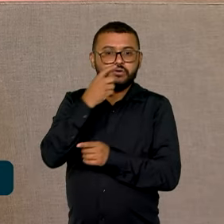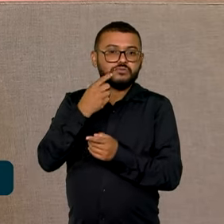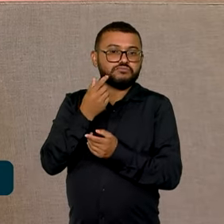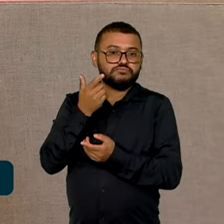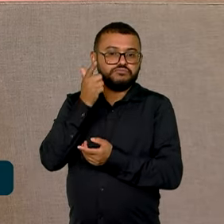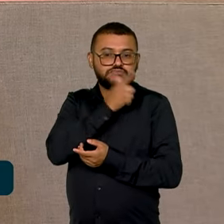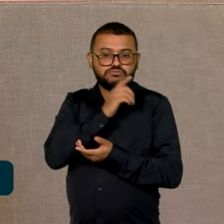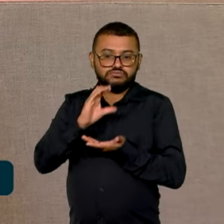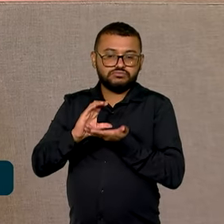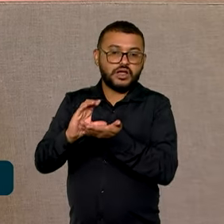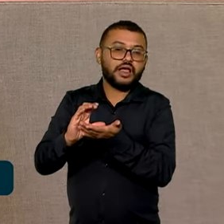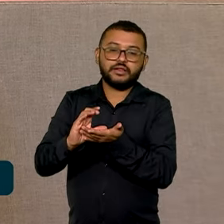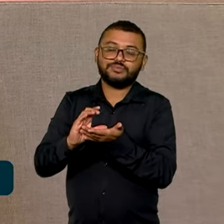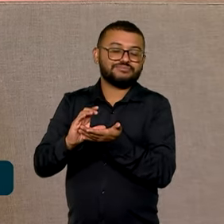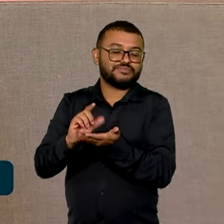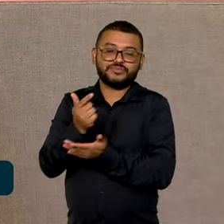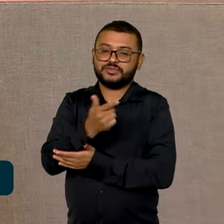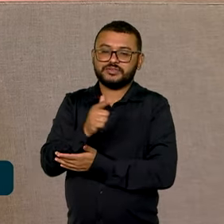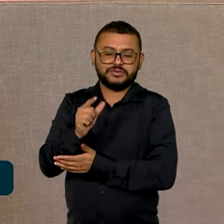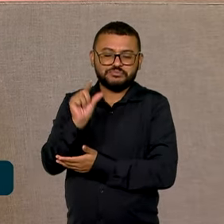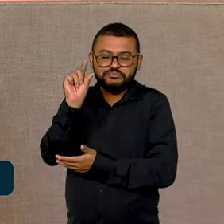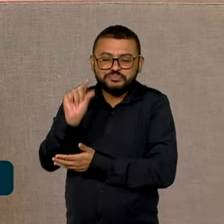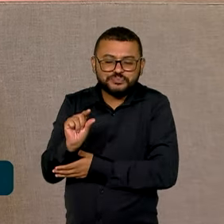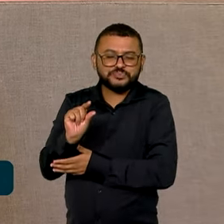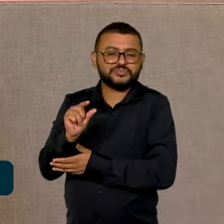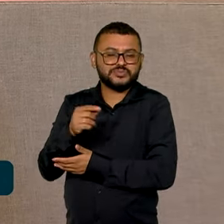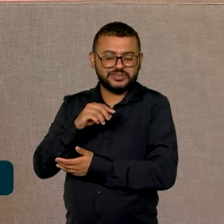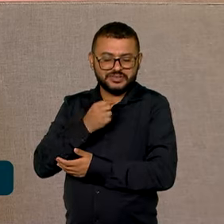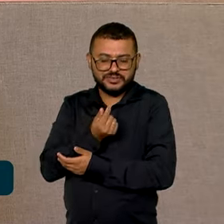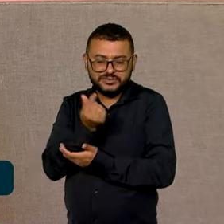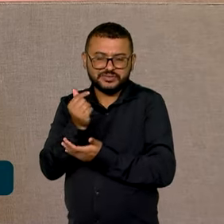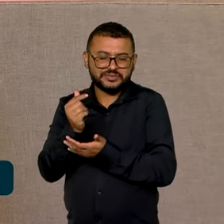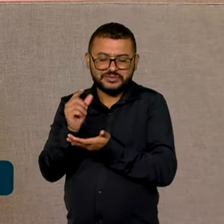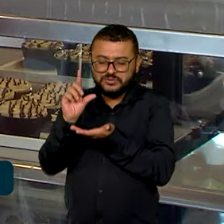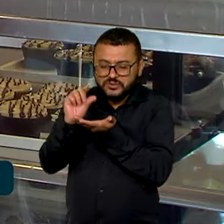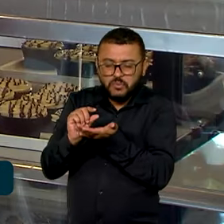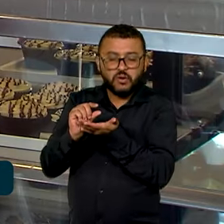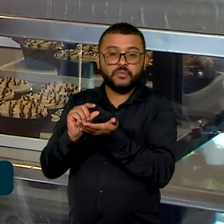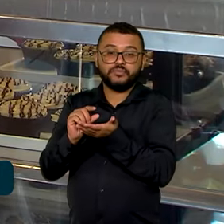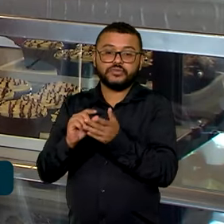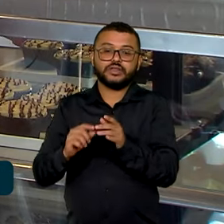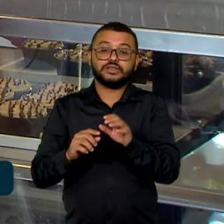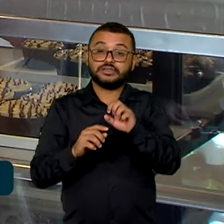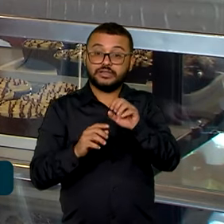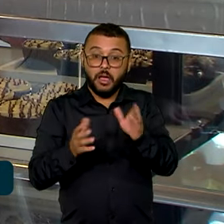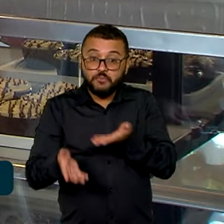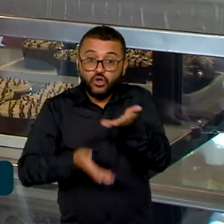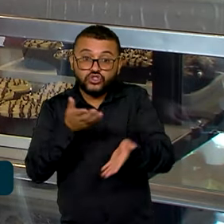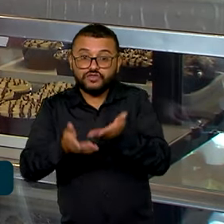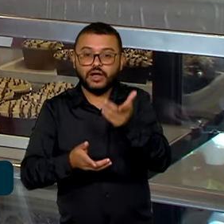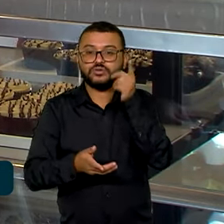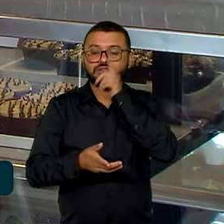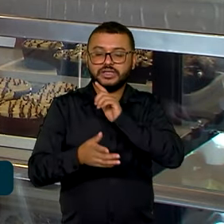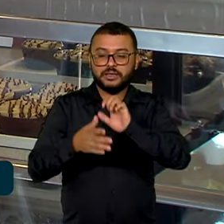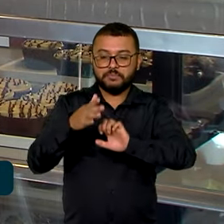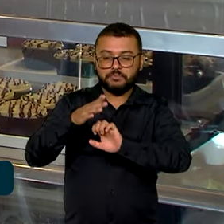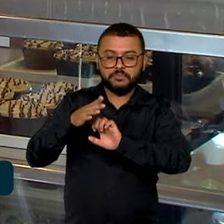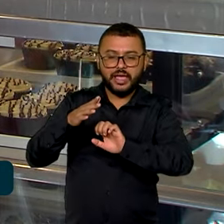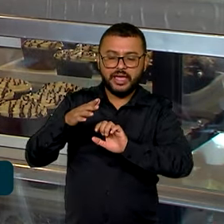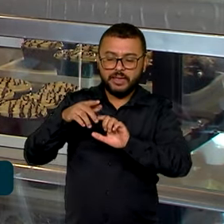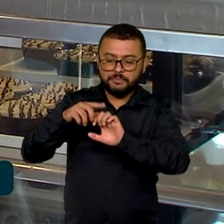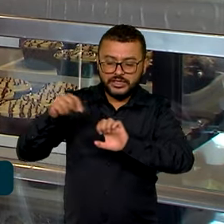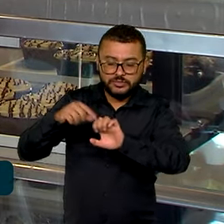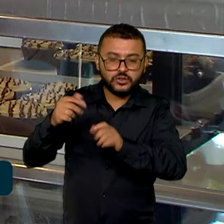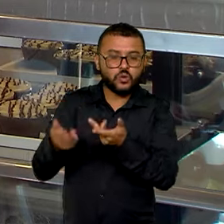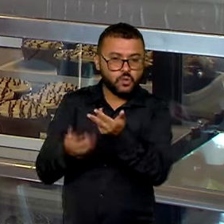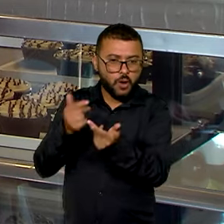um crédito, né? O crédito para o MEI é muito pequeno, eles dão o mínimo para a gente. Para impulsionar negócios como o da Juliana, o